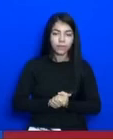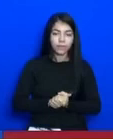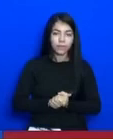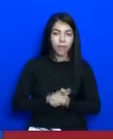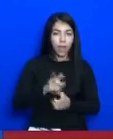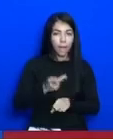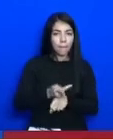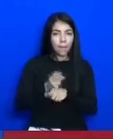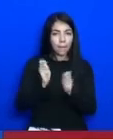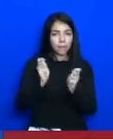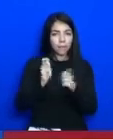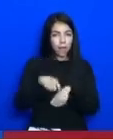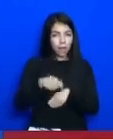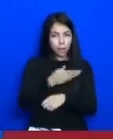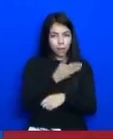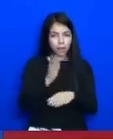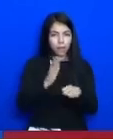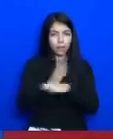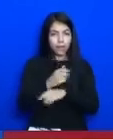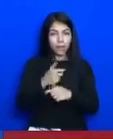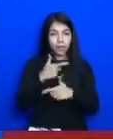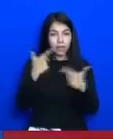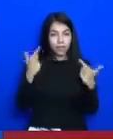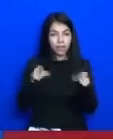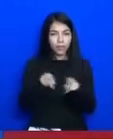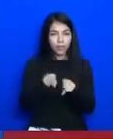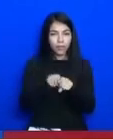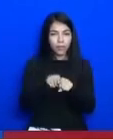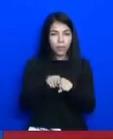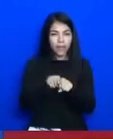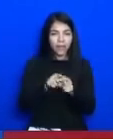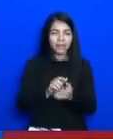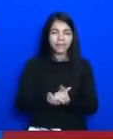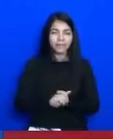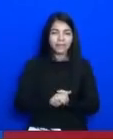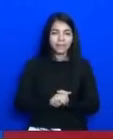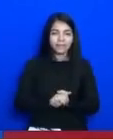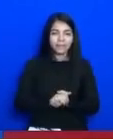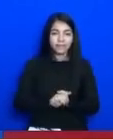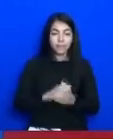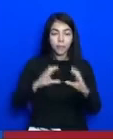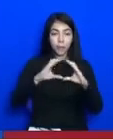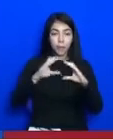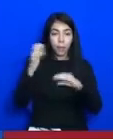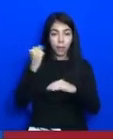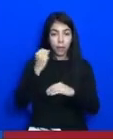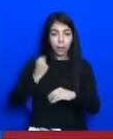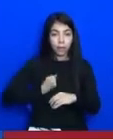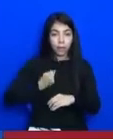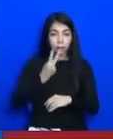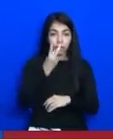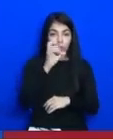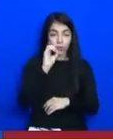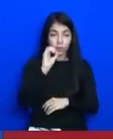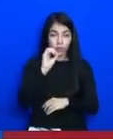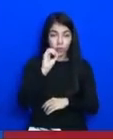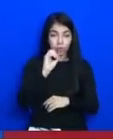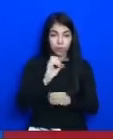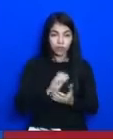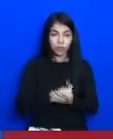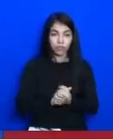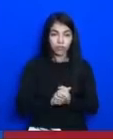Este prêmio pode sair para você hoje, hein? Sua sorte pode vir com este número. Bola branca, número 20. Branca,